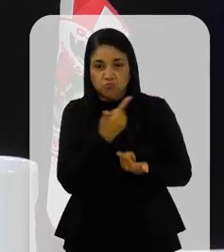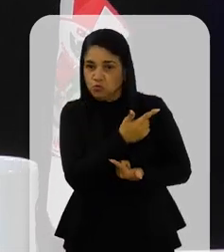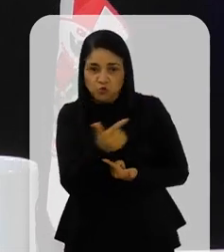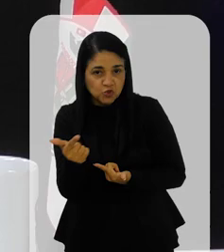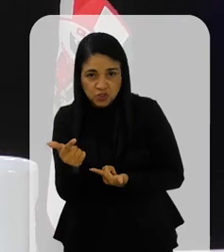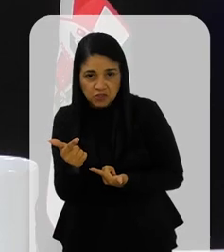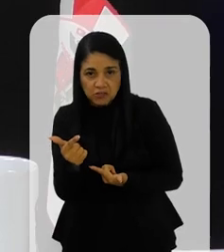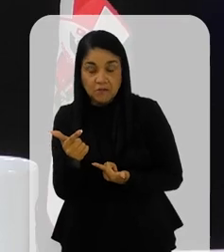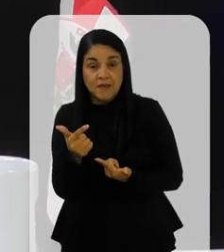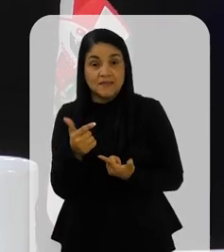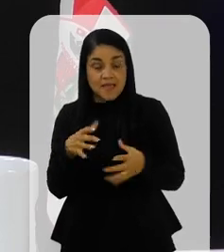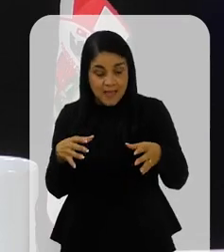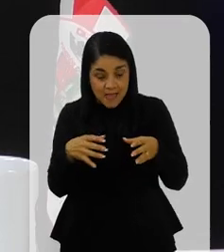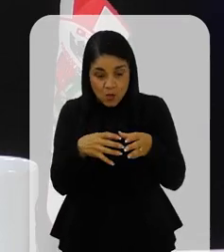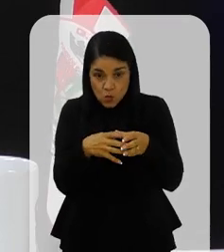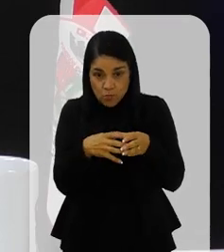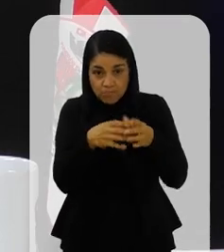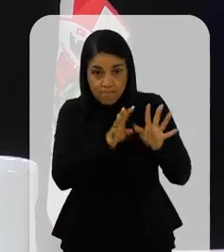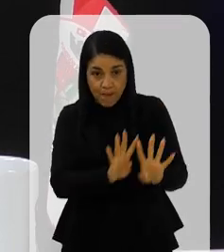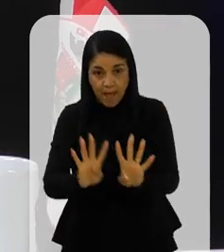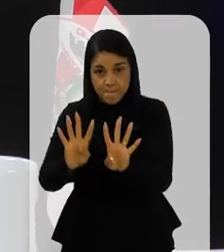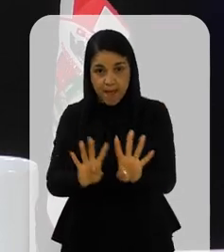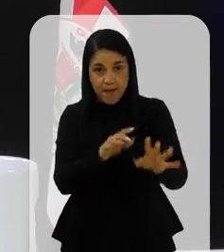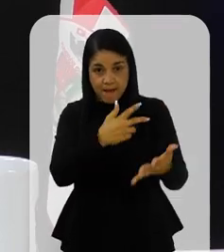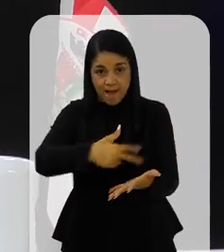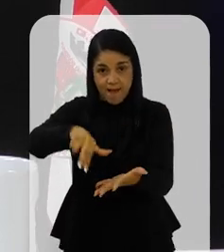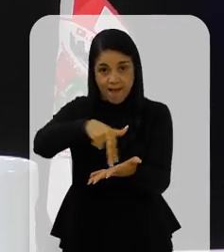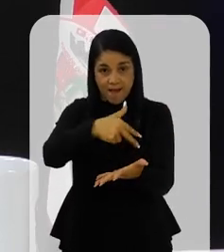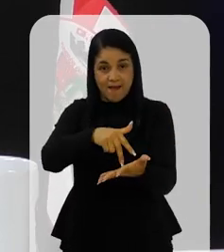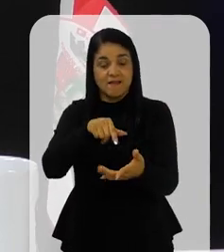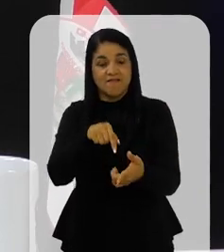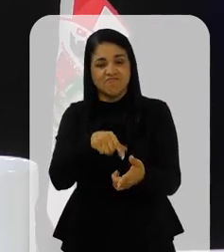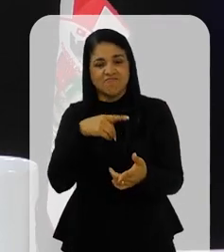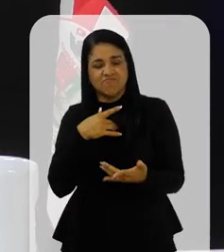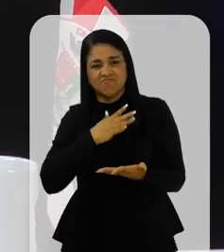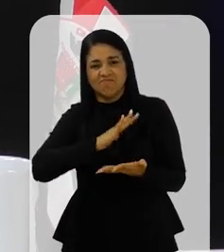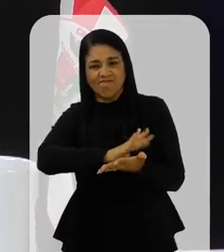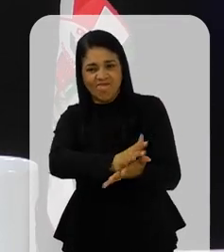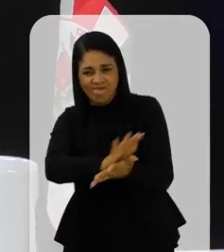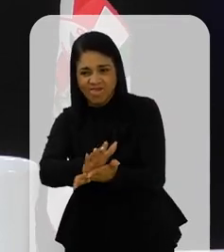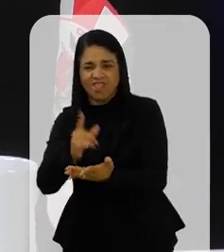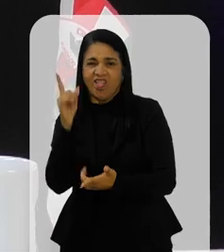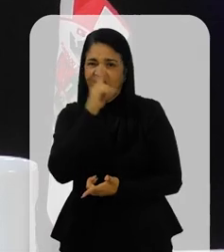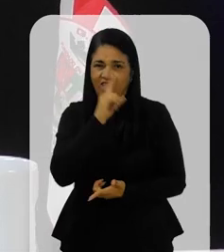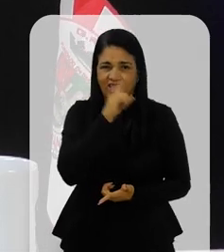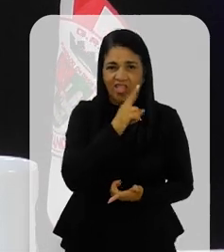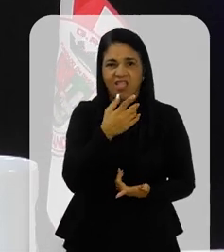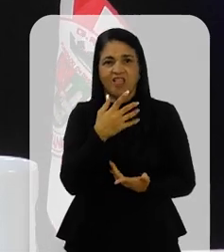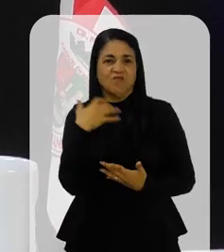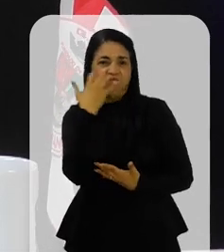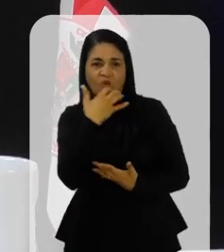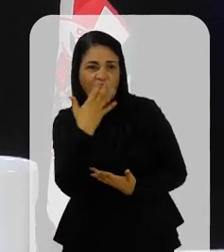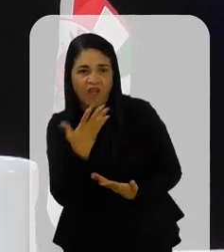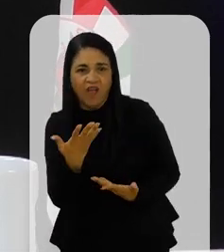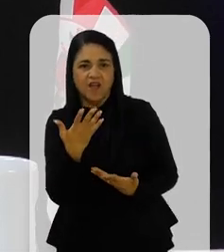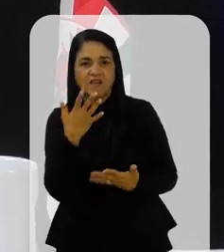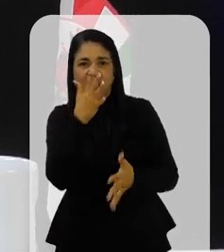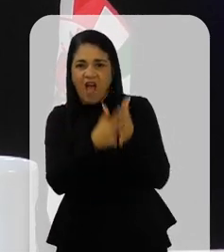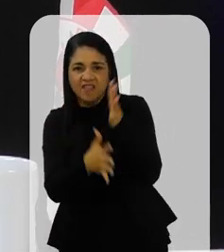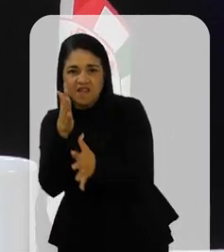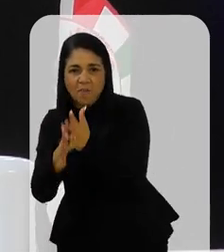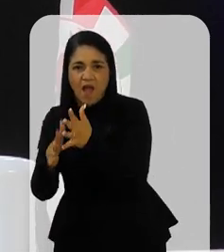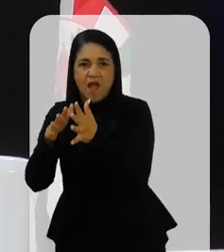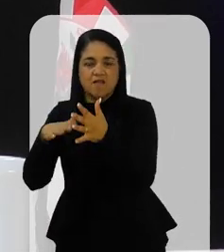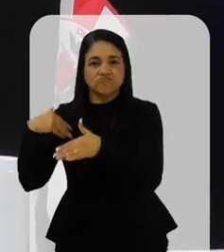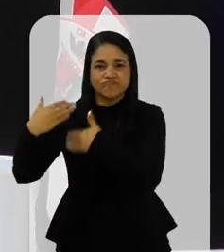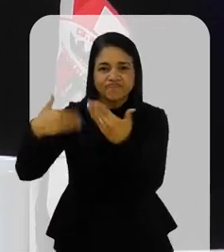essas posições agora, mas a área coreografada antigamente sempre era dita como deixa buraco, não canta,